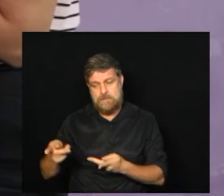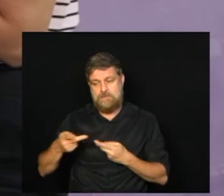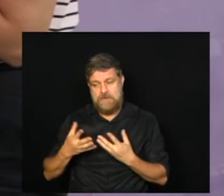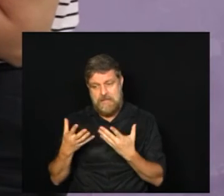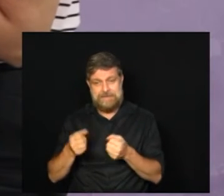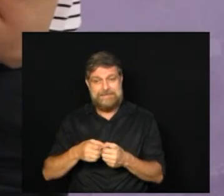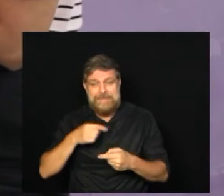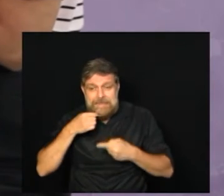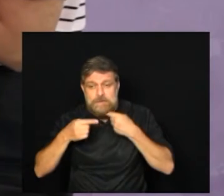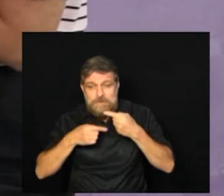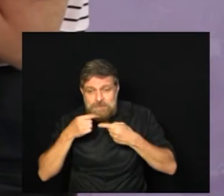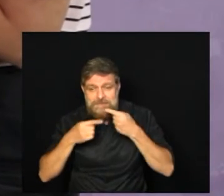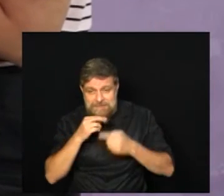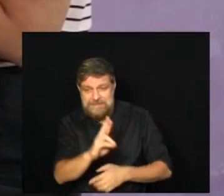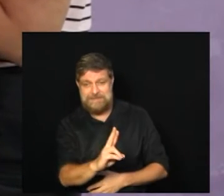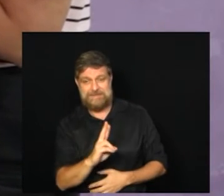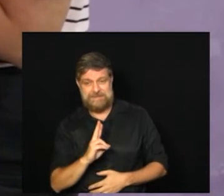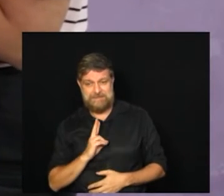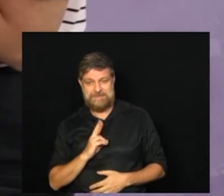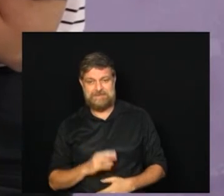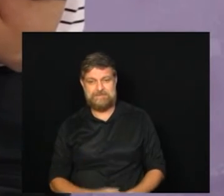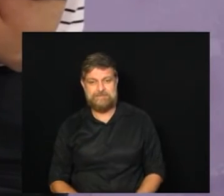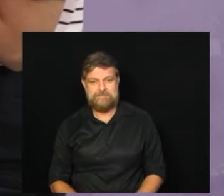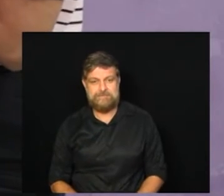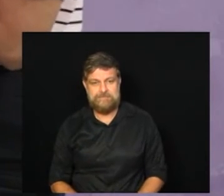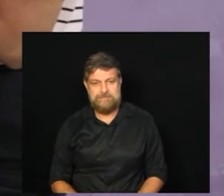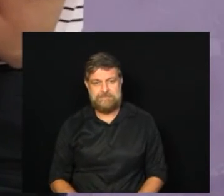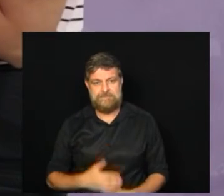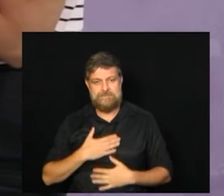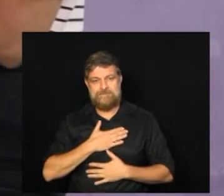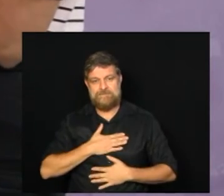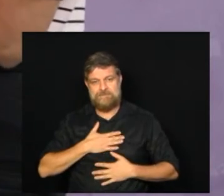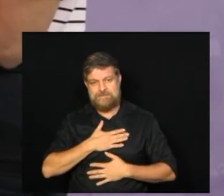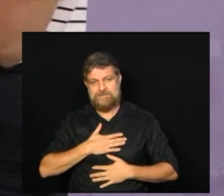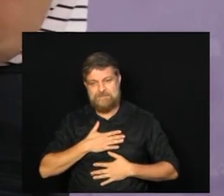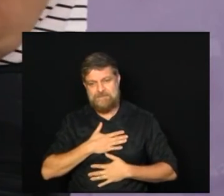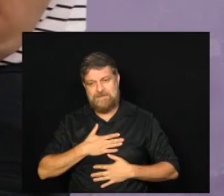esses empreendedores. As inscrições são exclusivamente pelo site